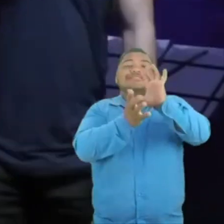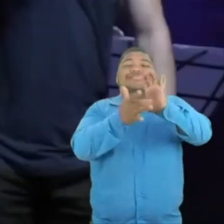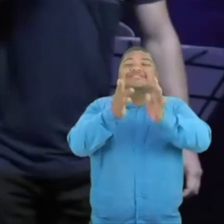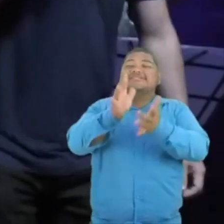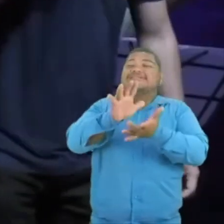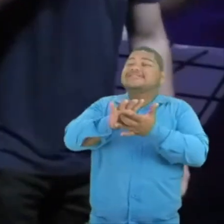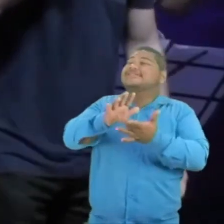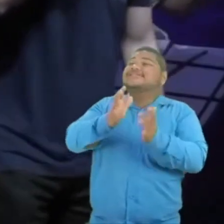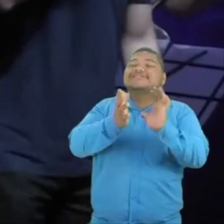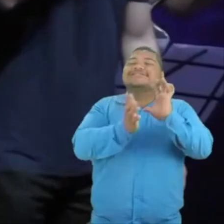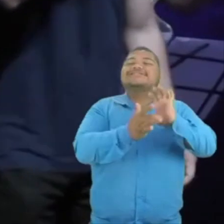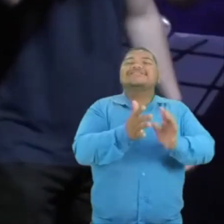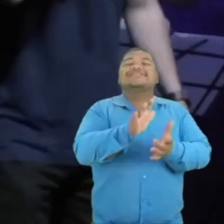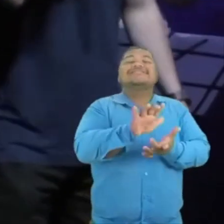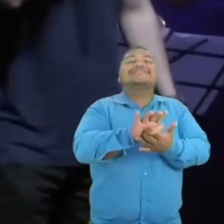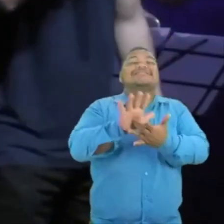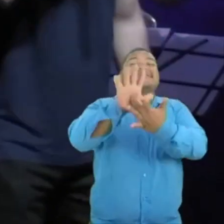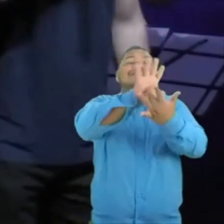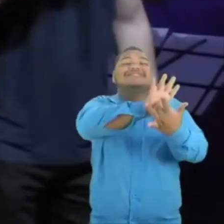Jesus, Jesus,